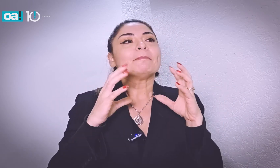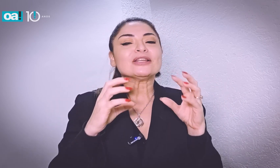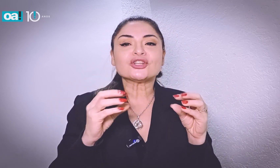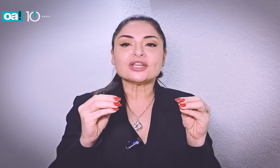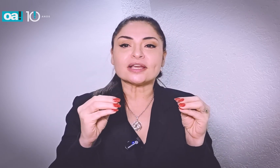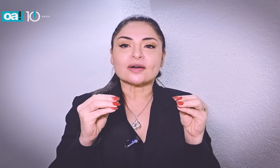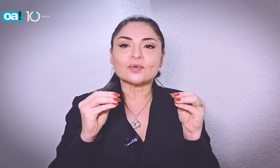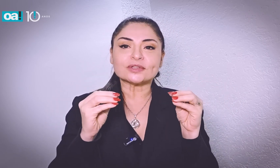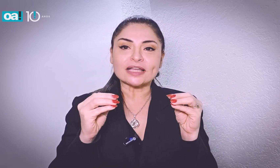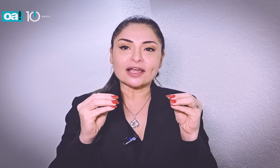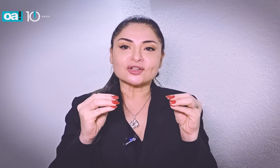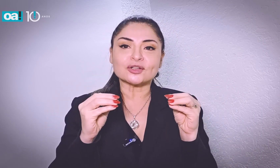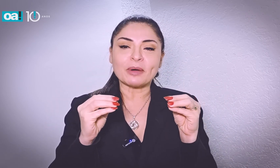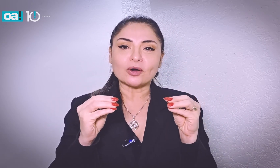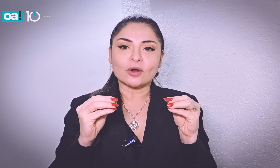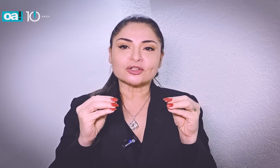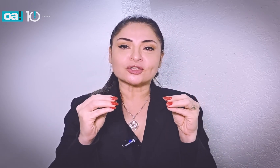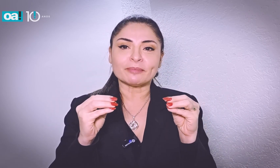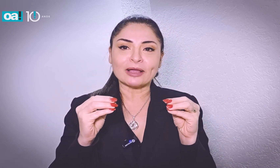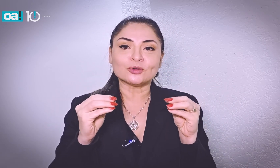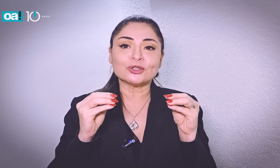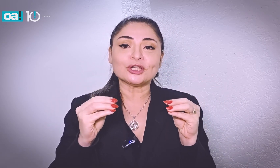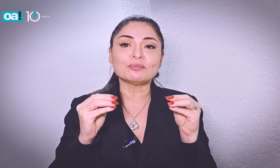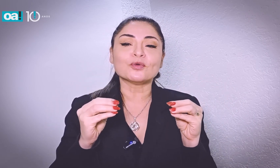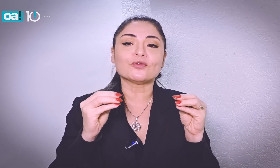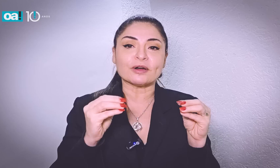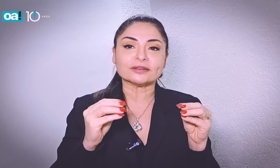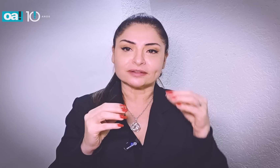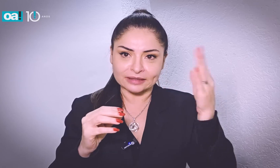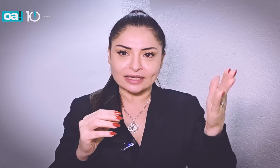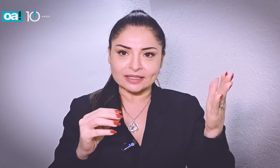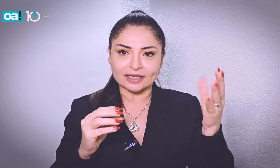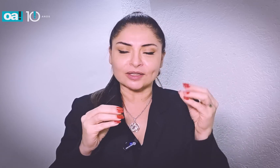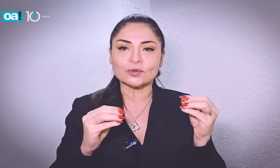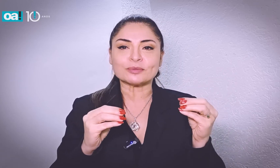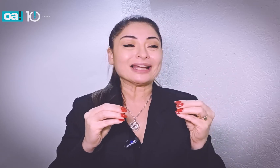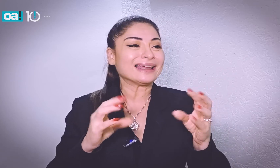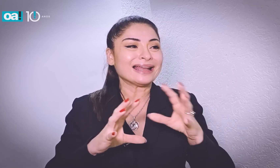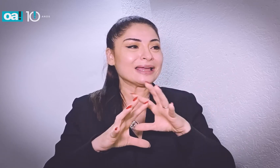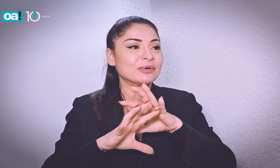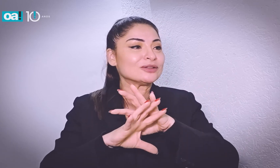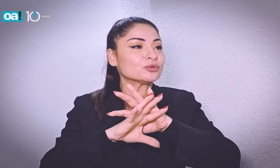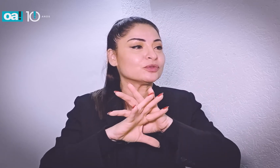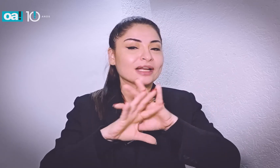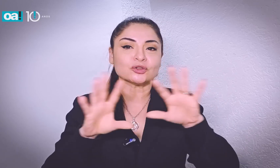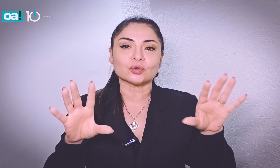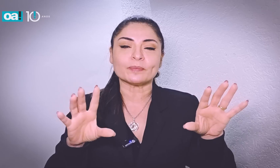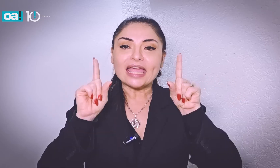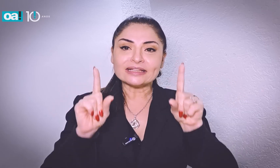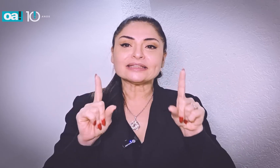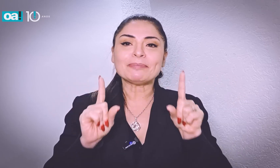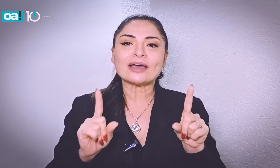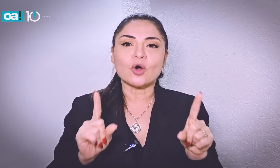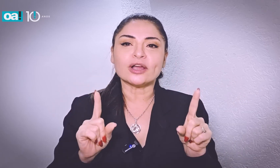época, mas tinha um site de paródias chamado Timbu Fan. Tem até hoje, mas naquela época isso